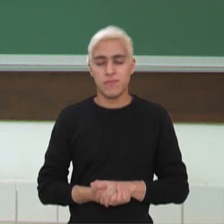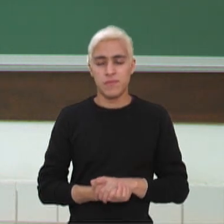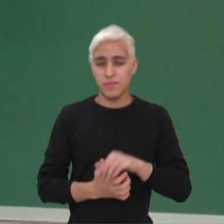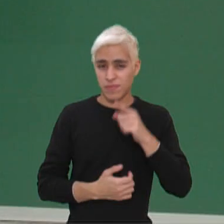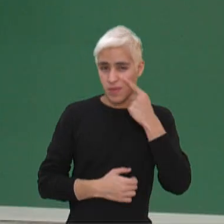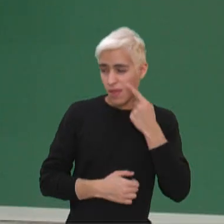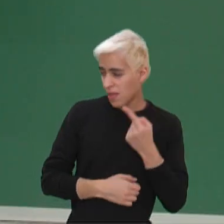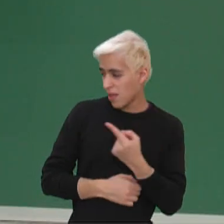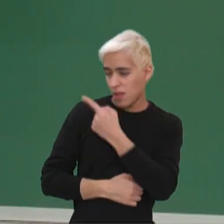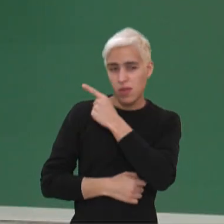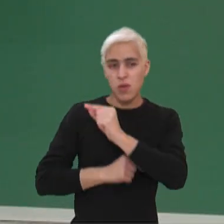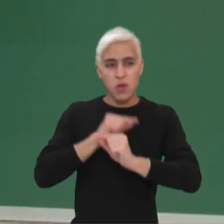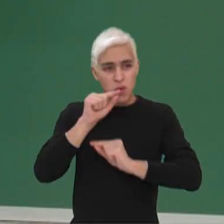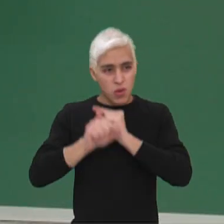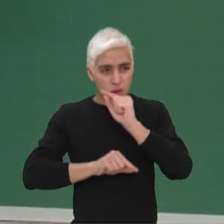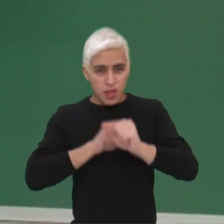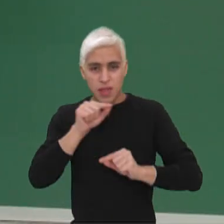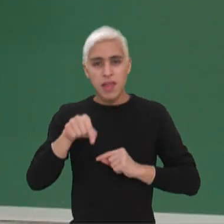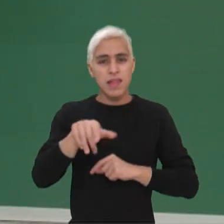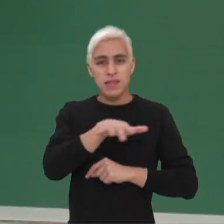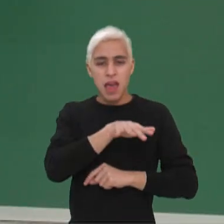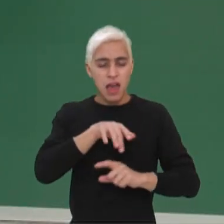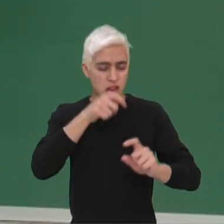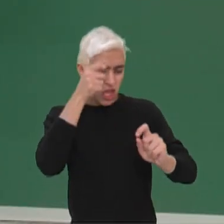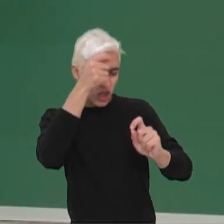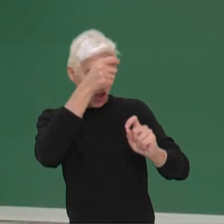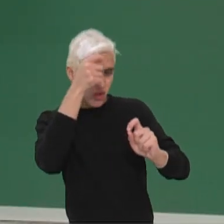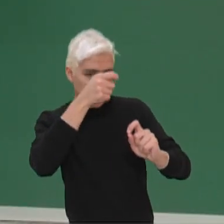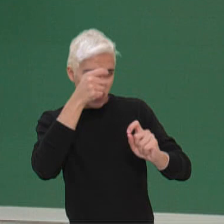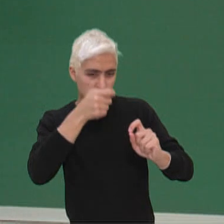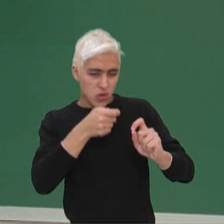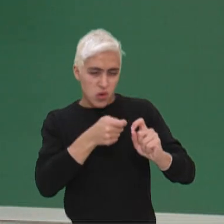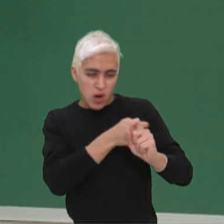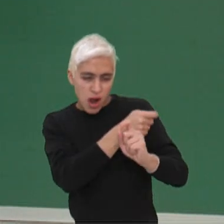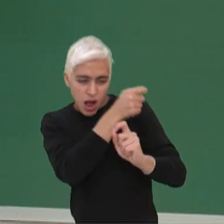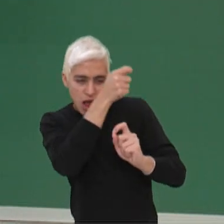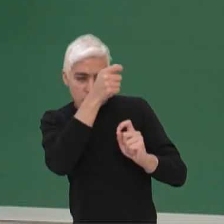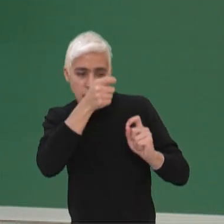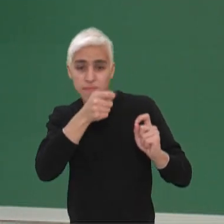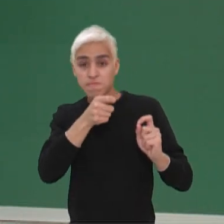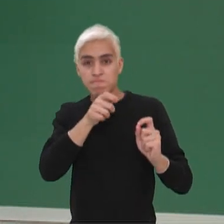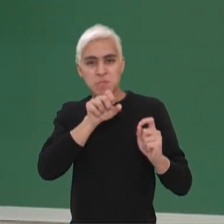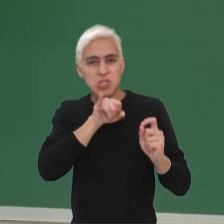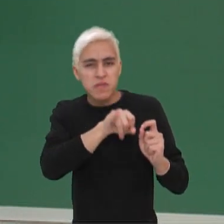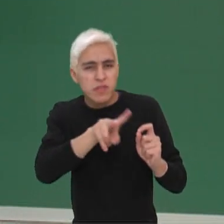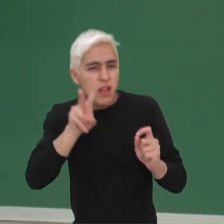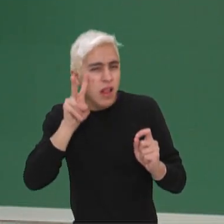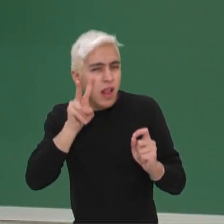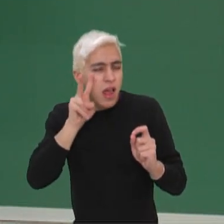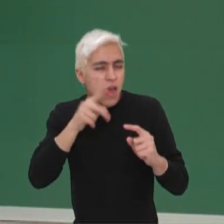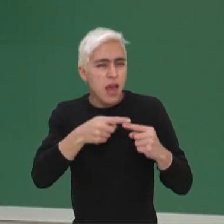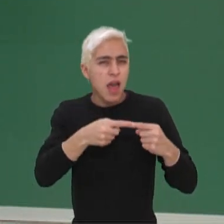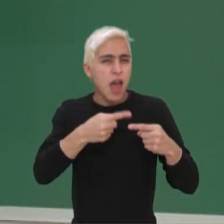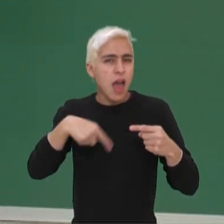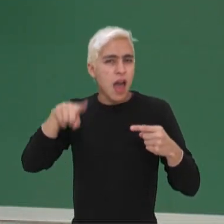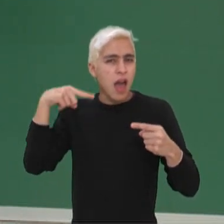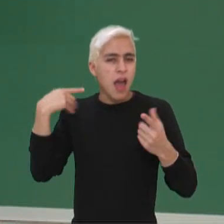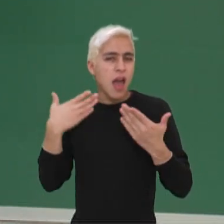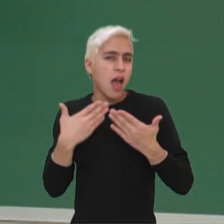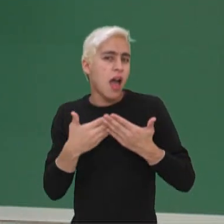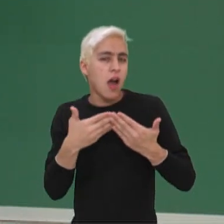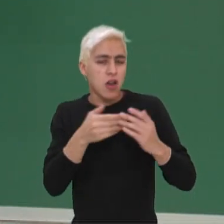Aqui a gente vai para o campo da escultura. Se vocês lembrarem as esculturas que a gente viu na aula